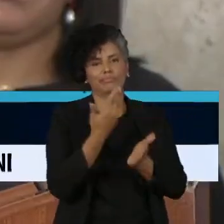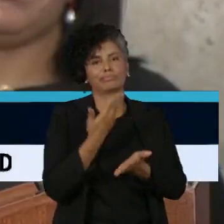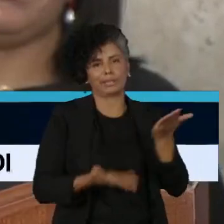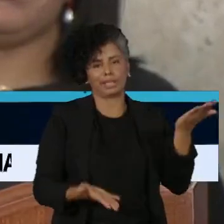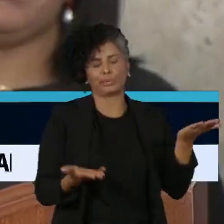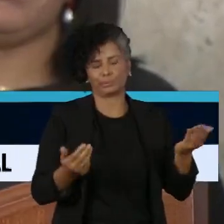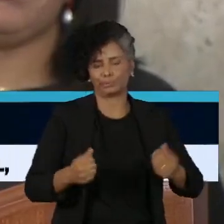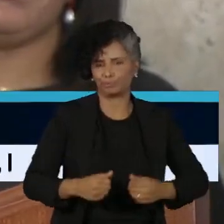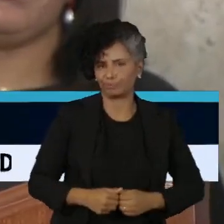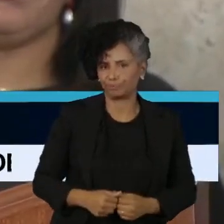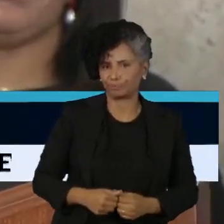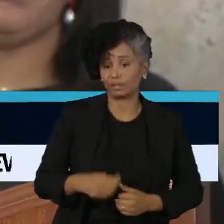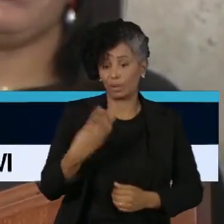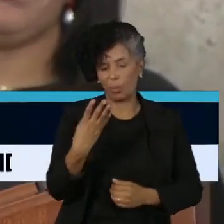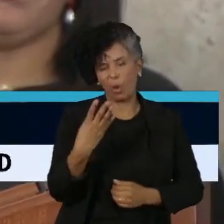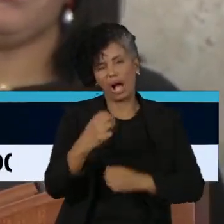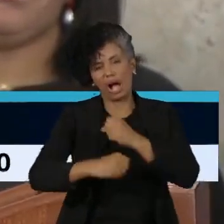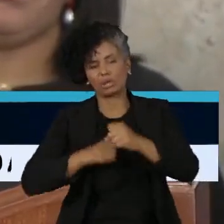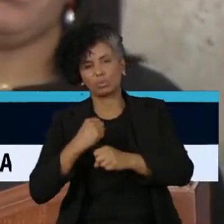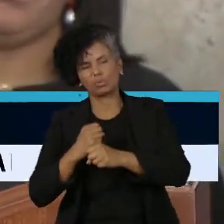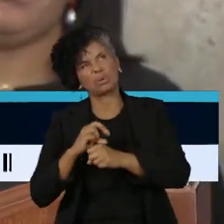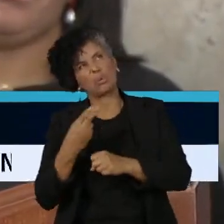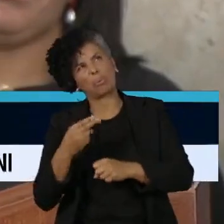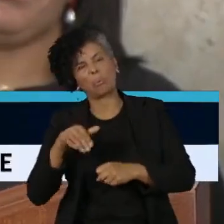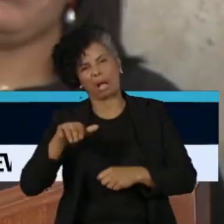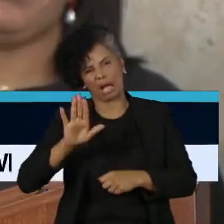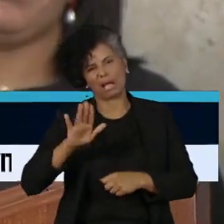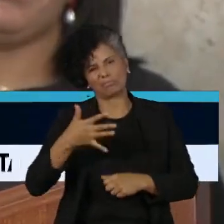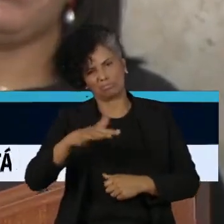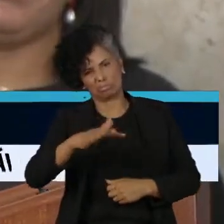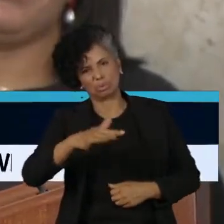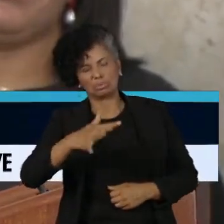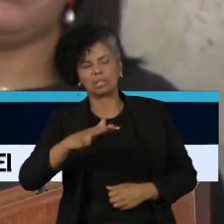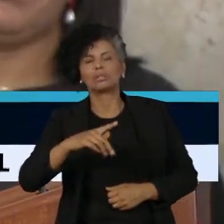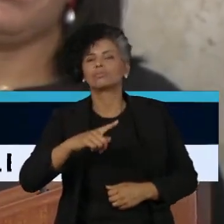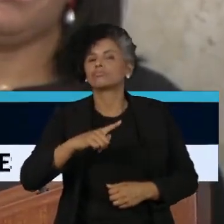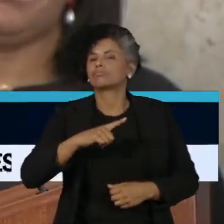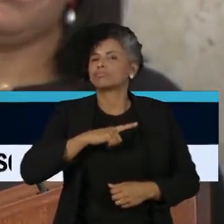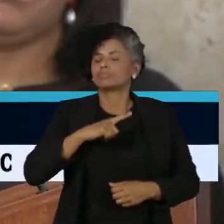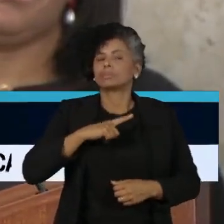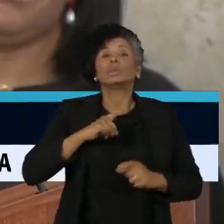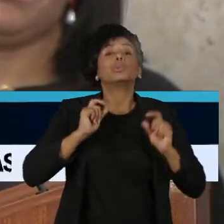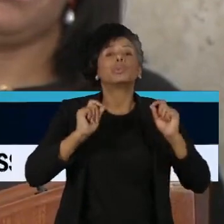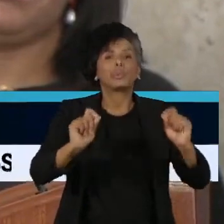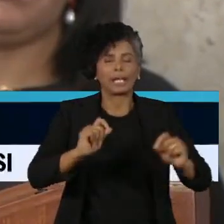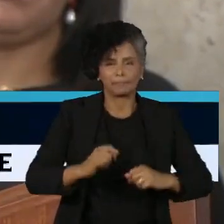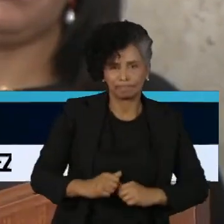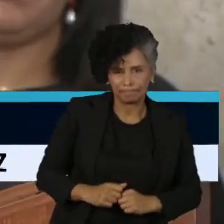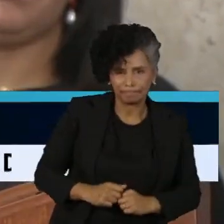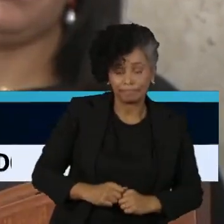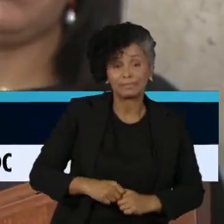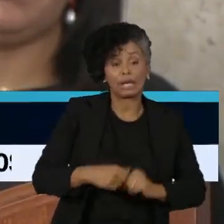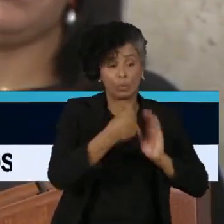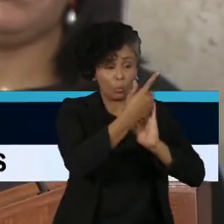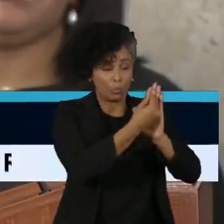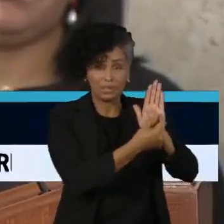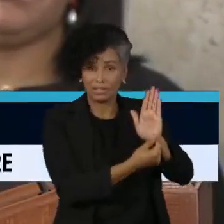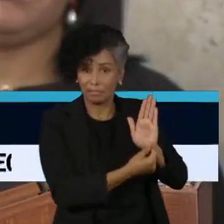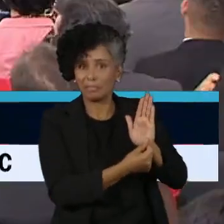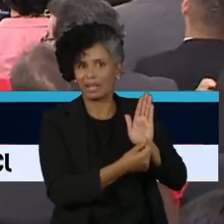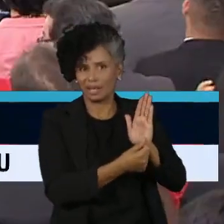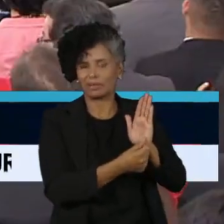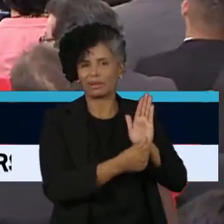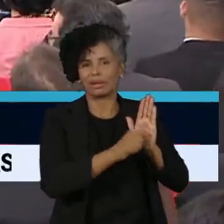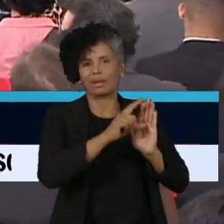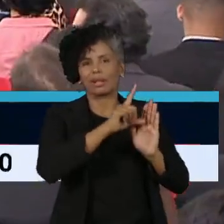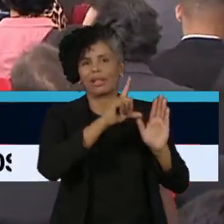4 anos ou mais de diminuição crescente dos nossos orçamentos, e mais do que